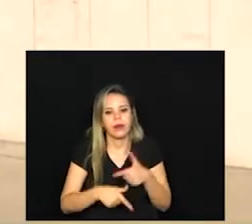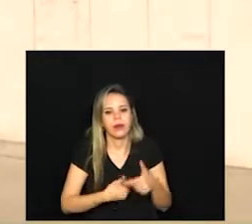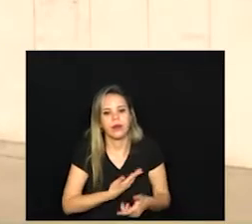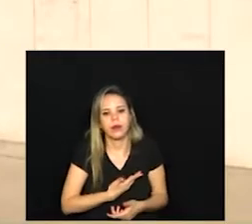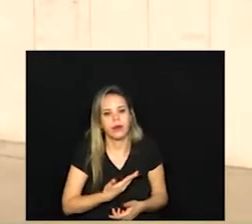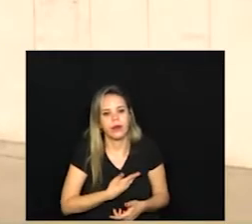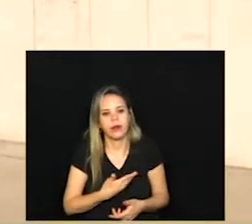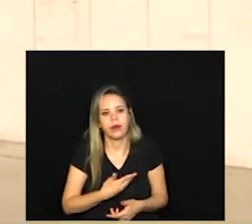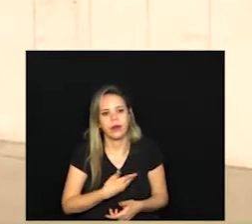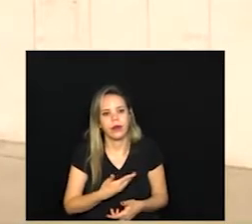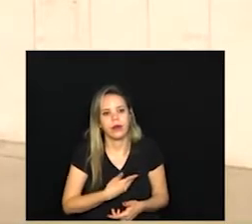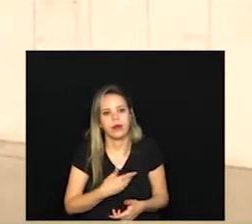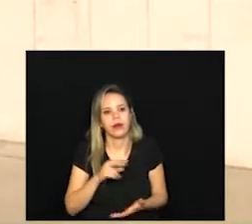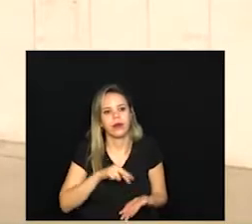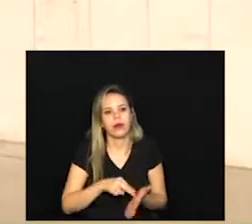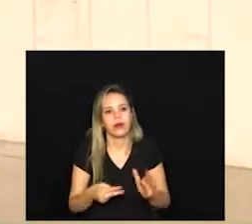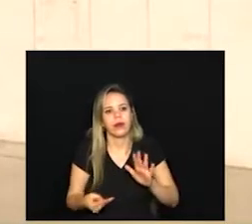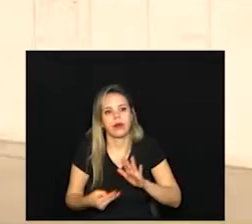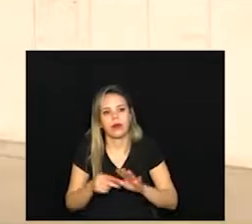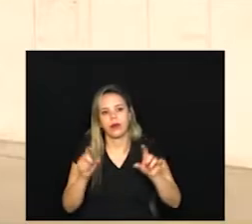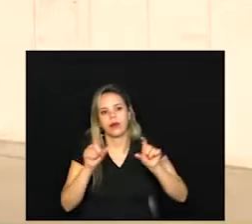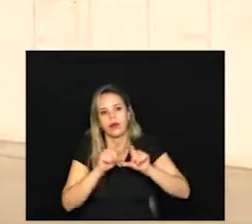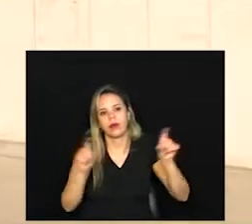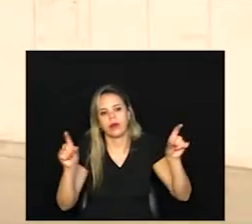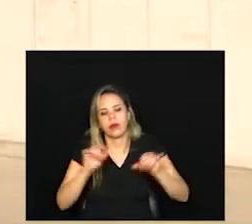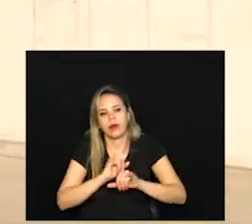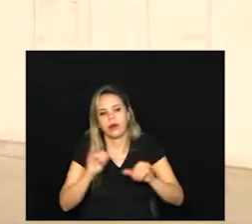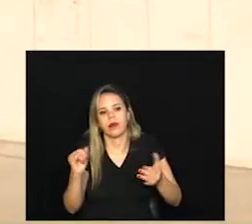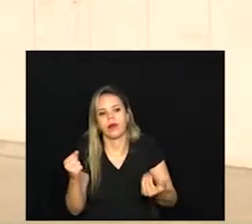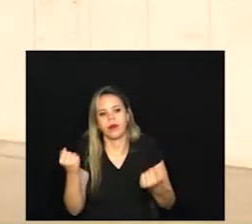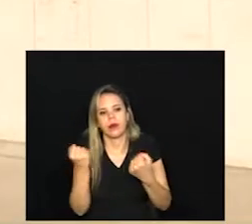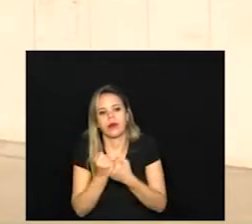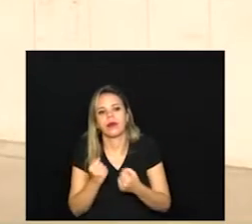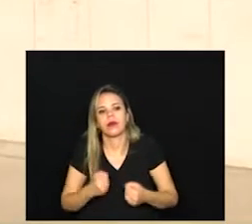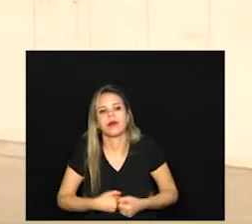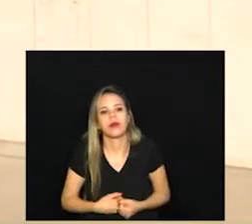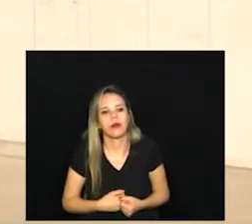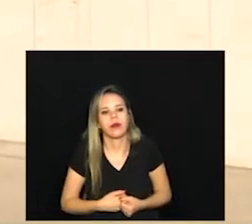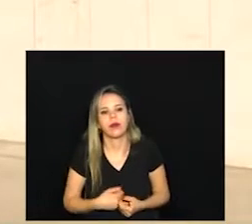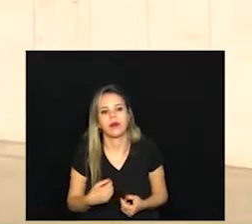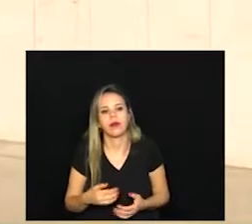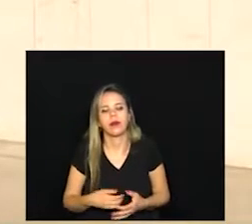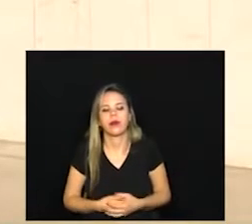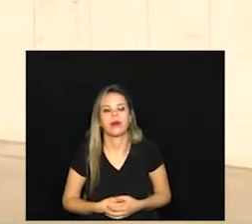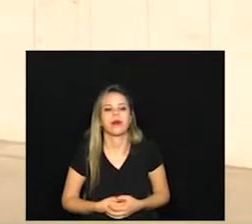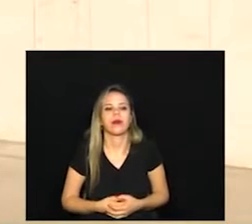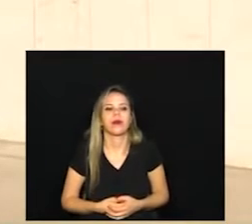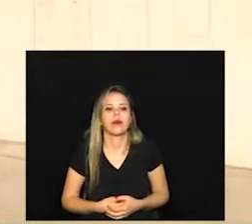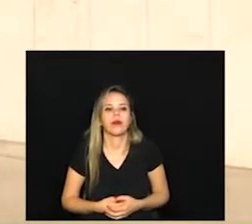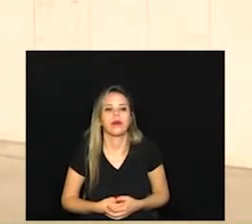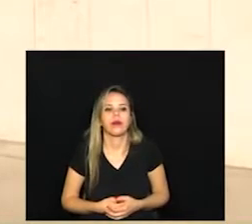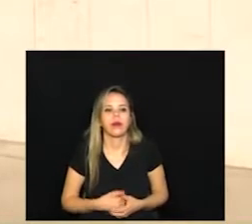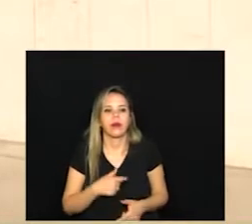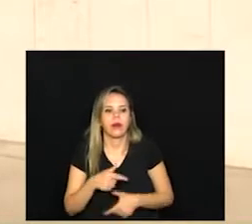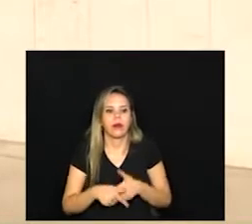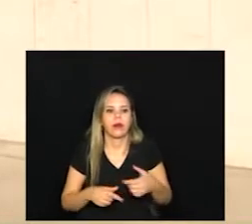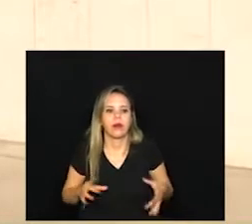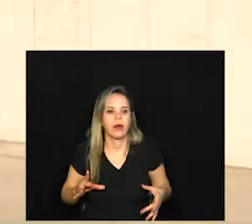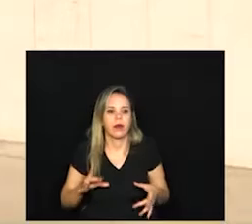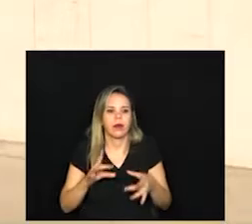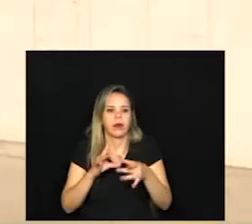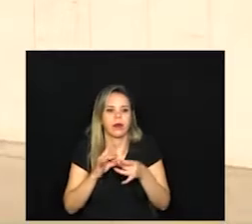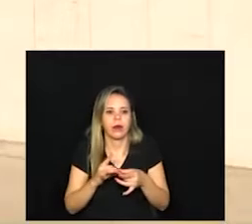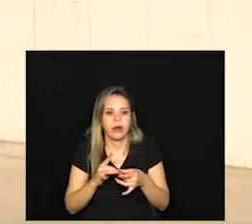no Trecho, secretária. Gostaria que a senhora falasse também a respeito desta operação, por favor. André, essa operação é uma parceria